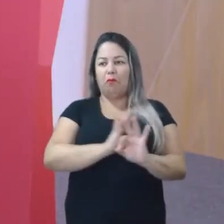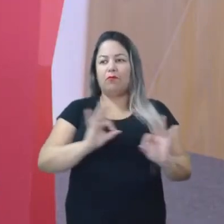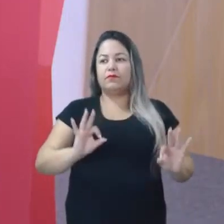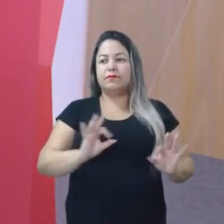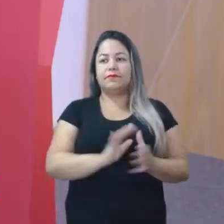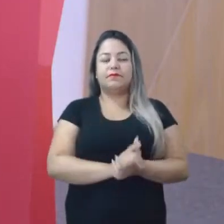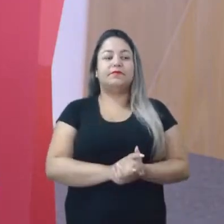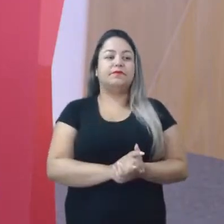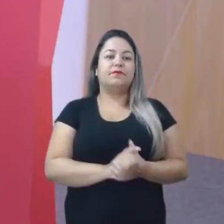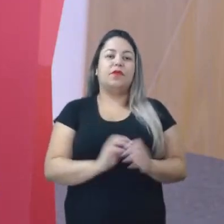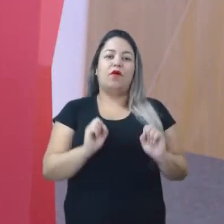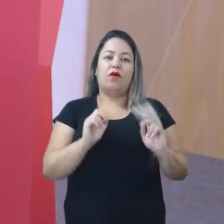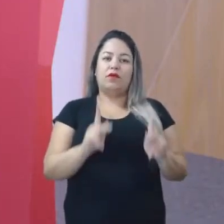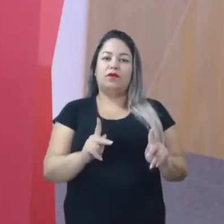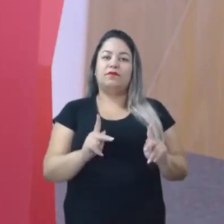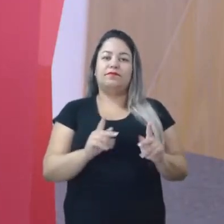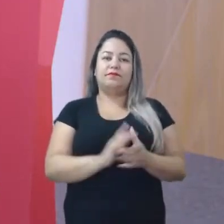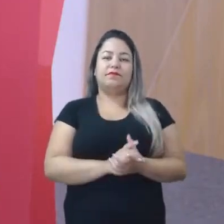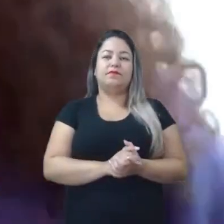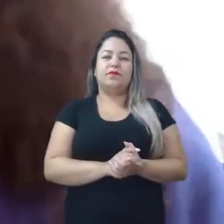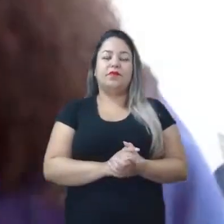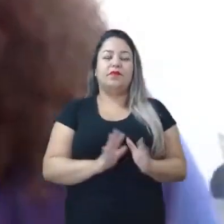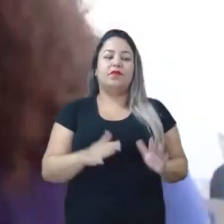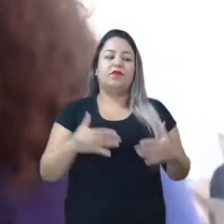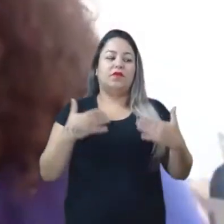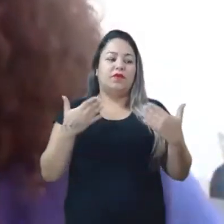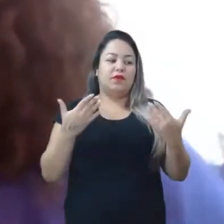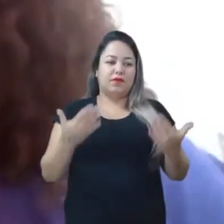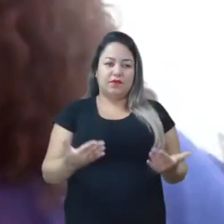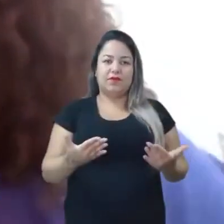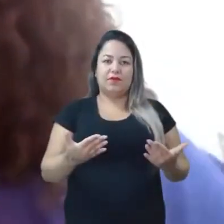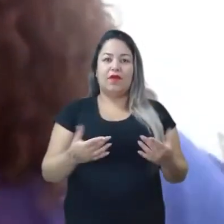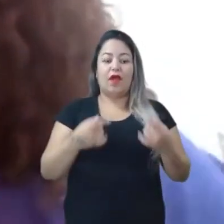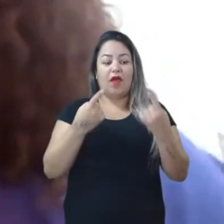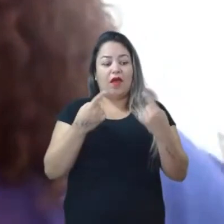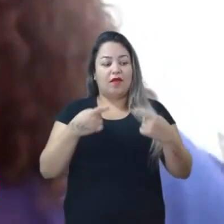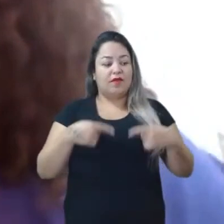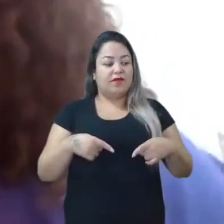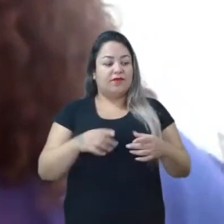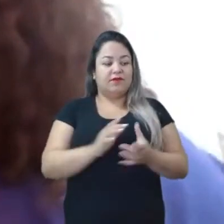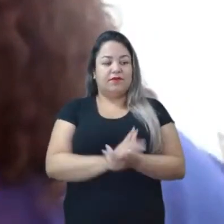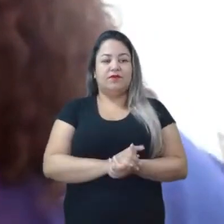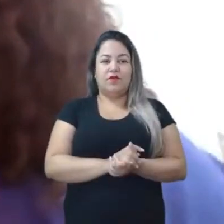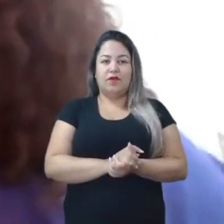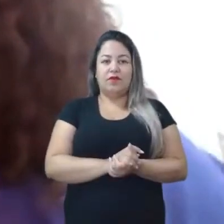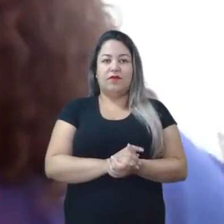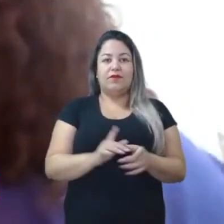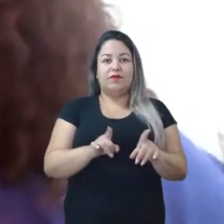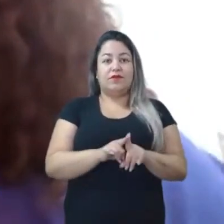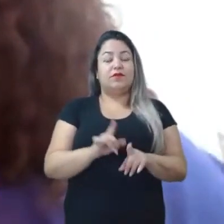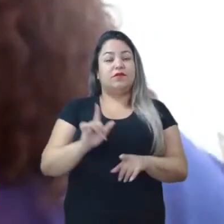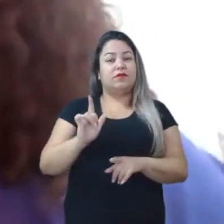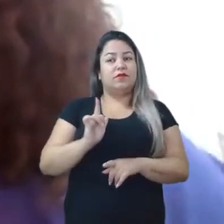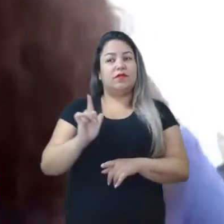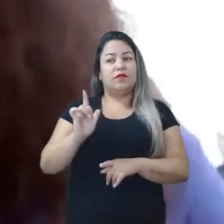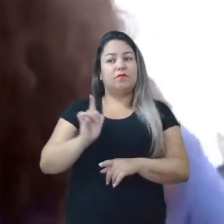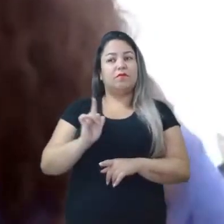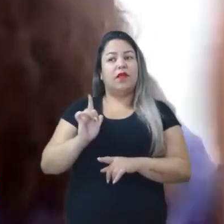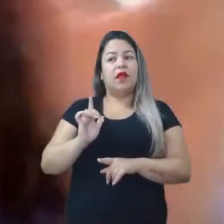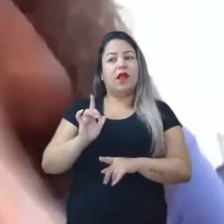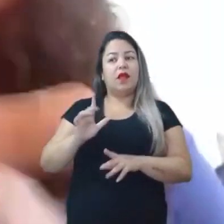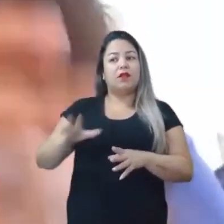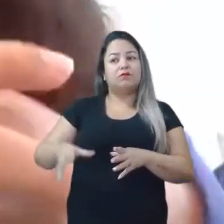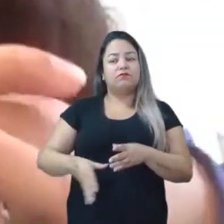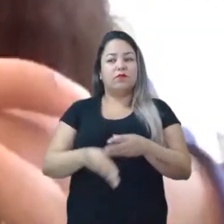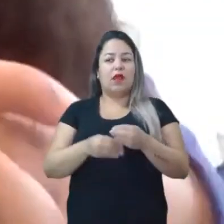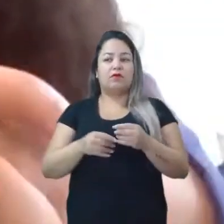Tá. Bom, então, as políticas de afirmativas elas têm contribuído, né,